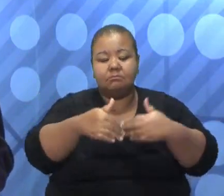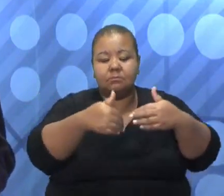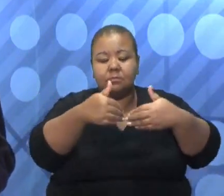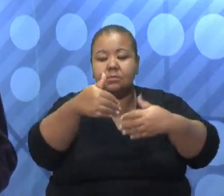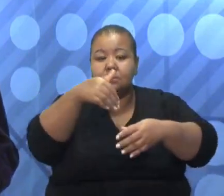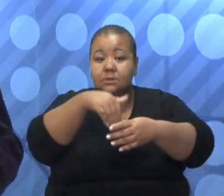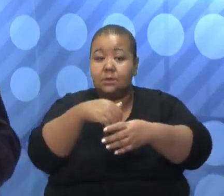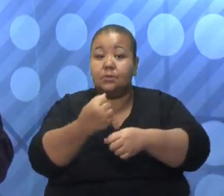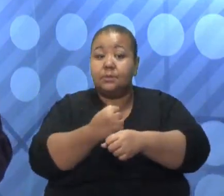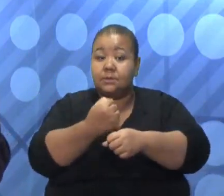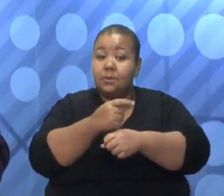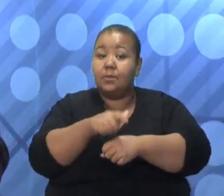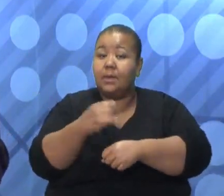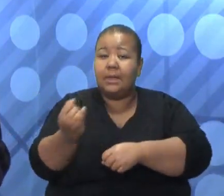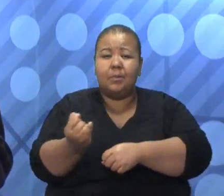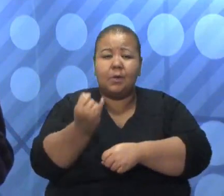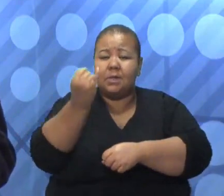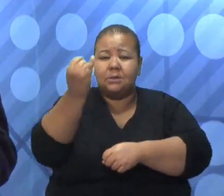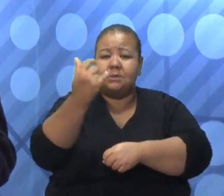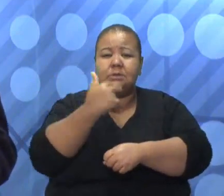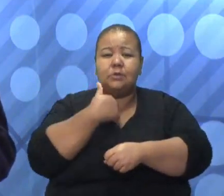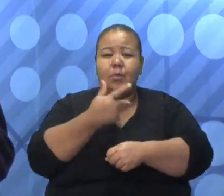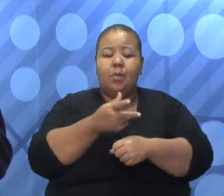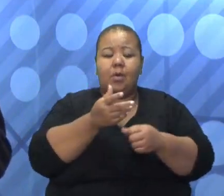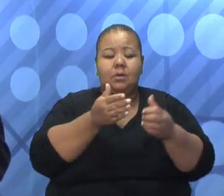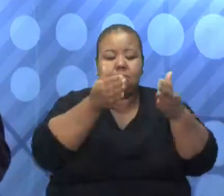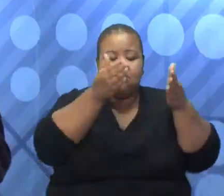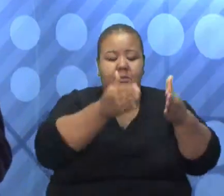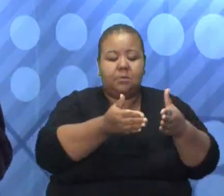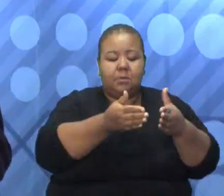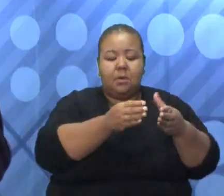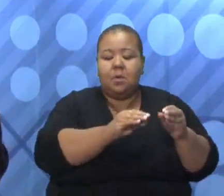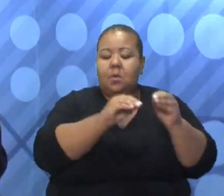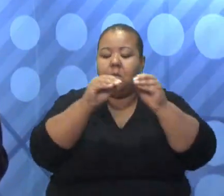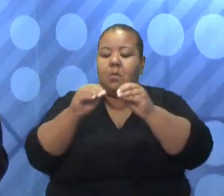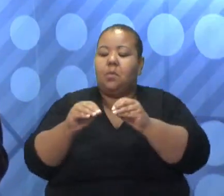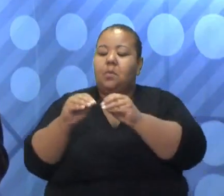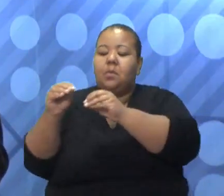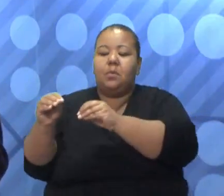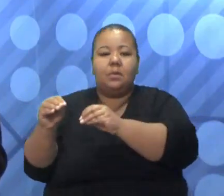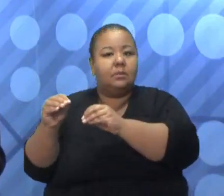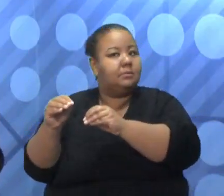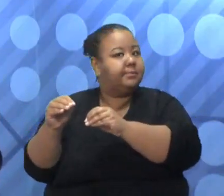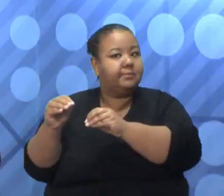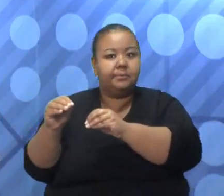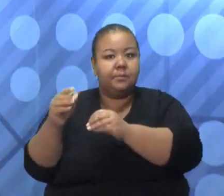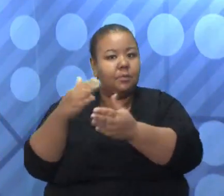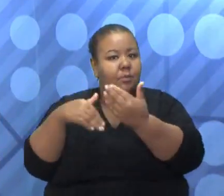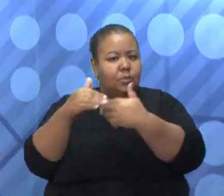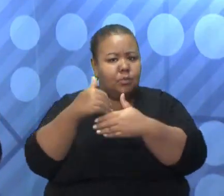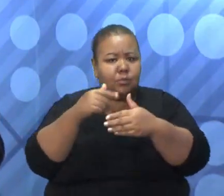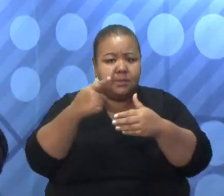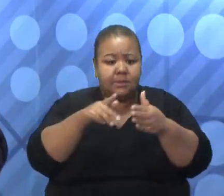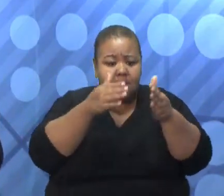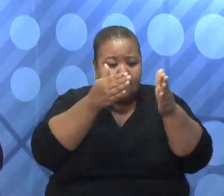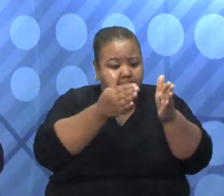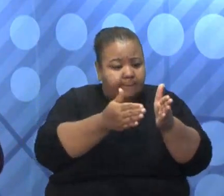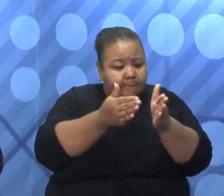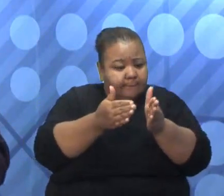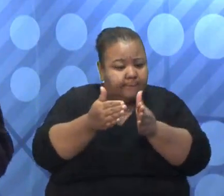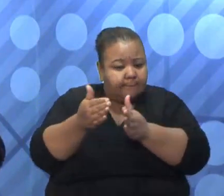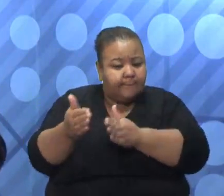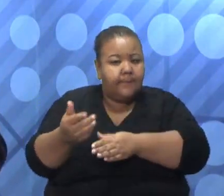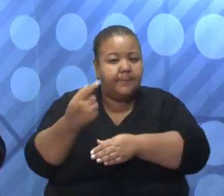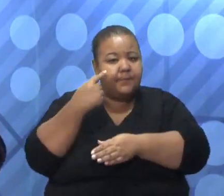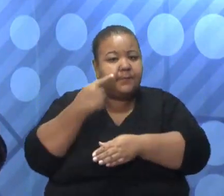ele é importante. E a gente não pode desconsiderar nenhuma dessas partes para que a nossa produção aconteça da melhor maneira possível. Vimos que existem